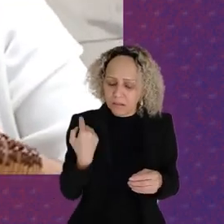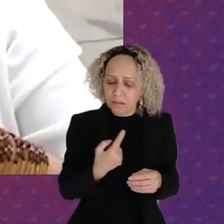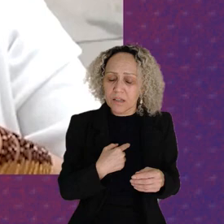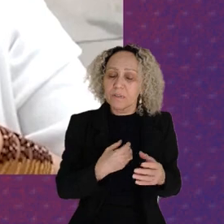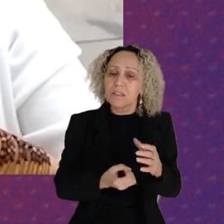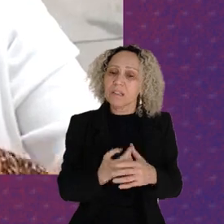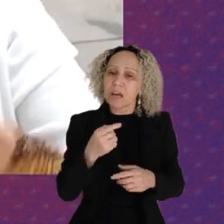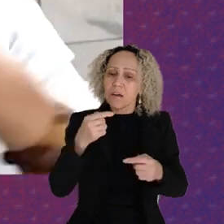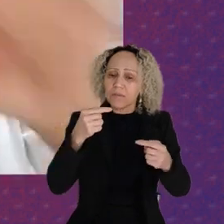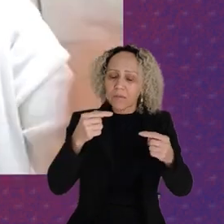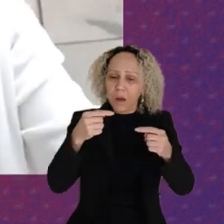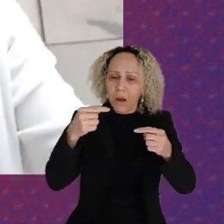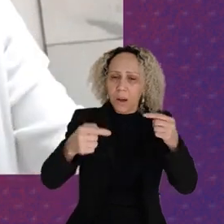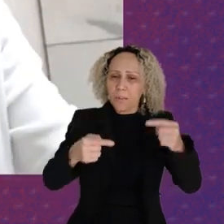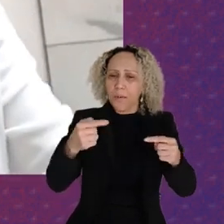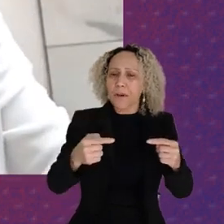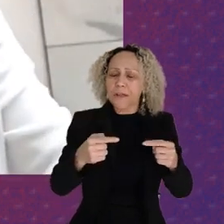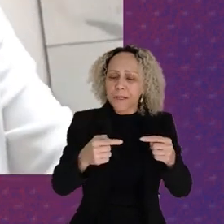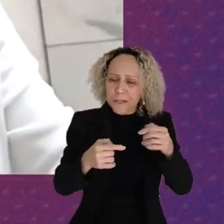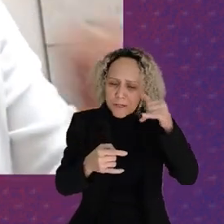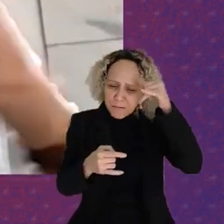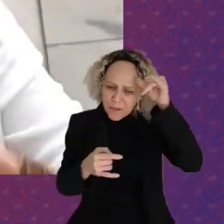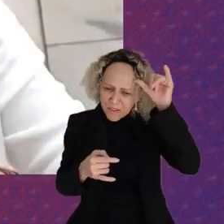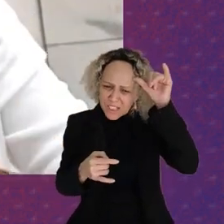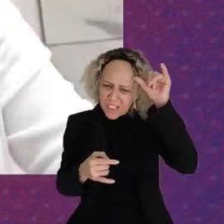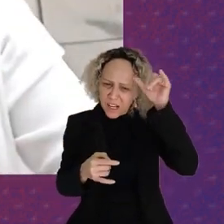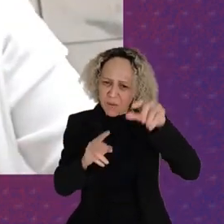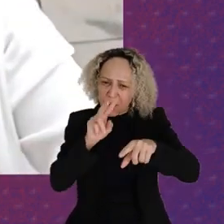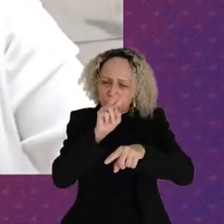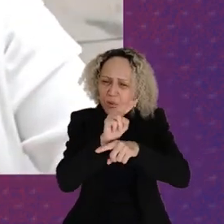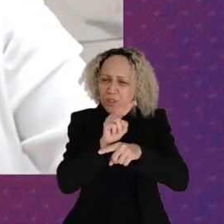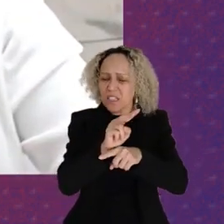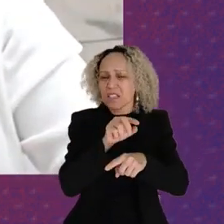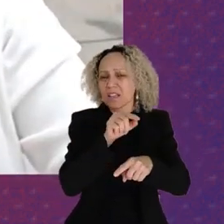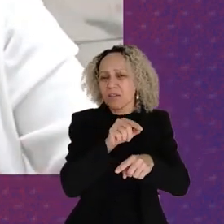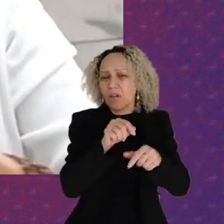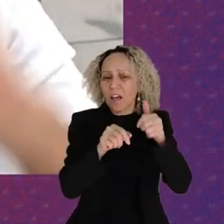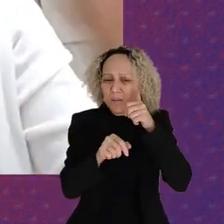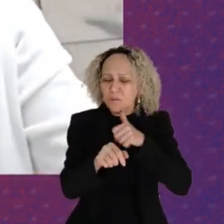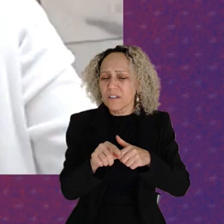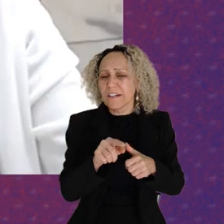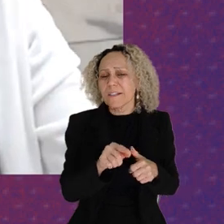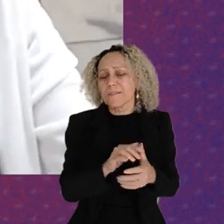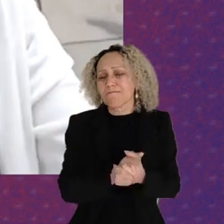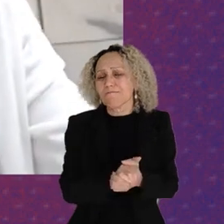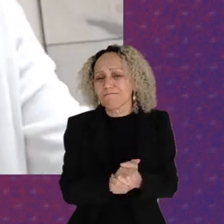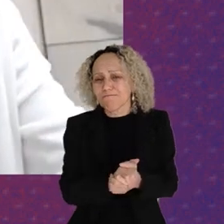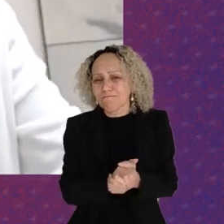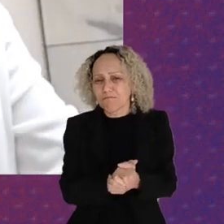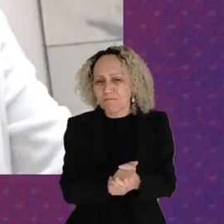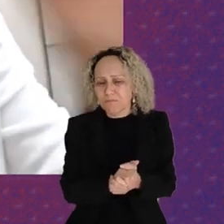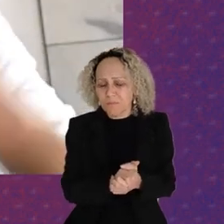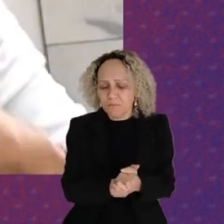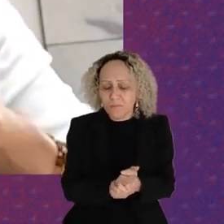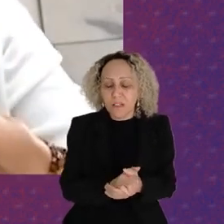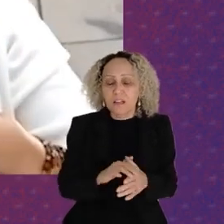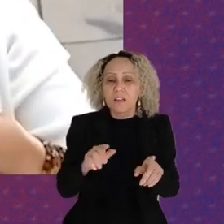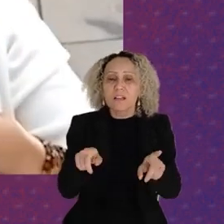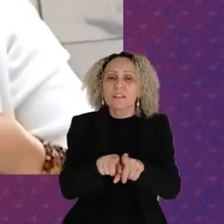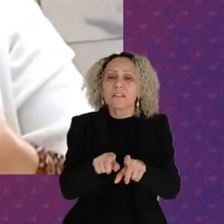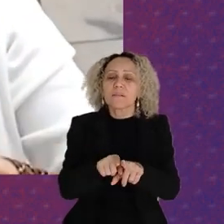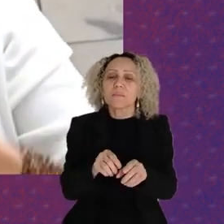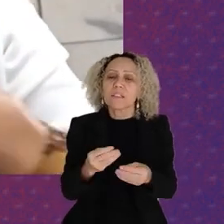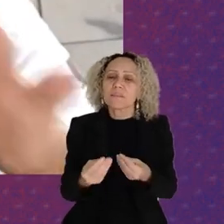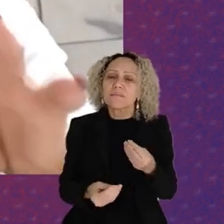violências. É muito comum também que a gente debata o feminicídio, que é aquele decorrente de foro